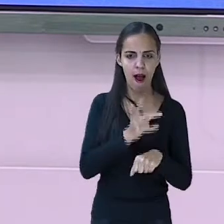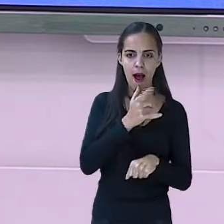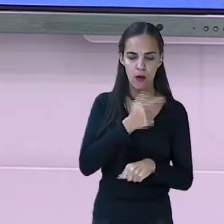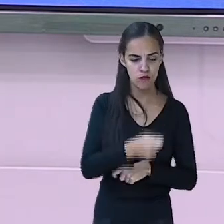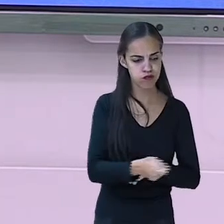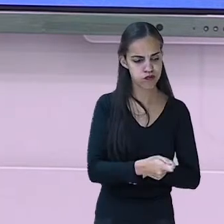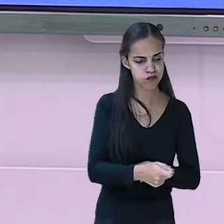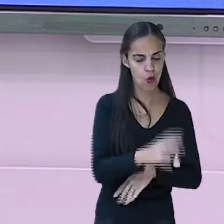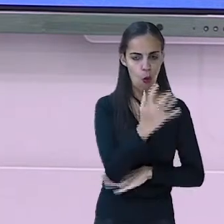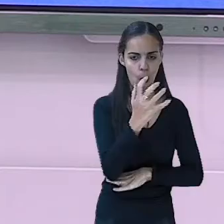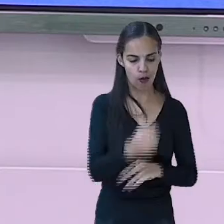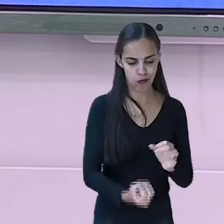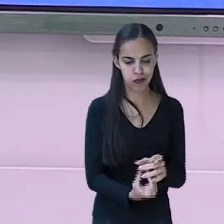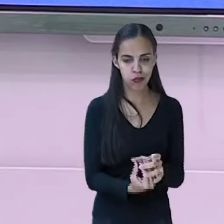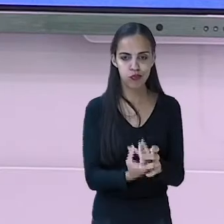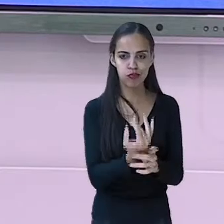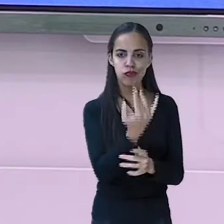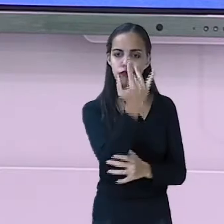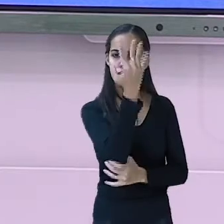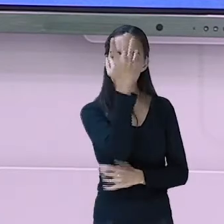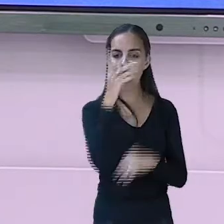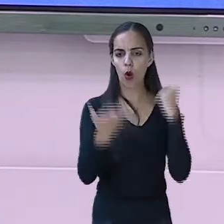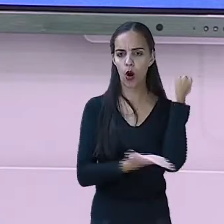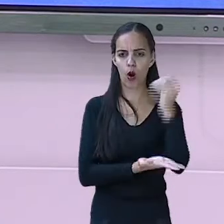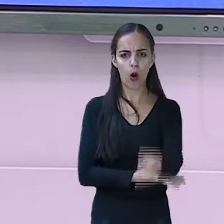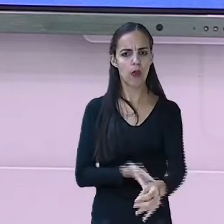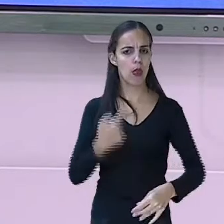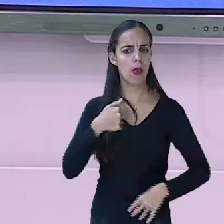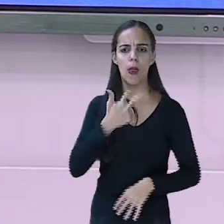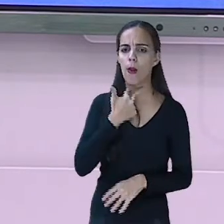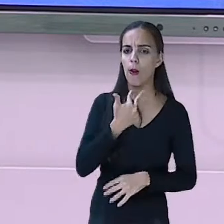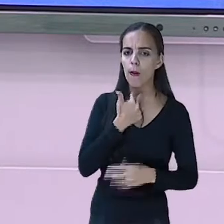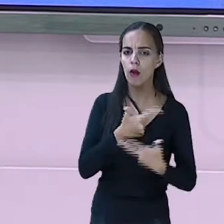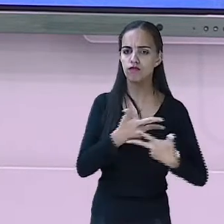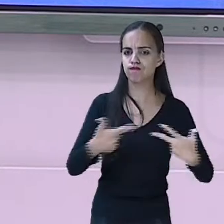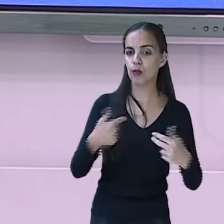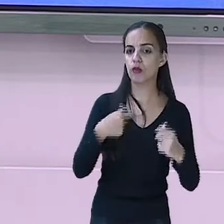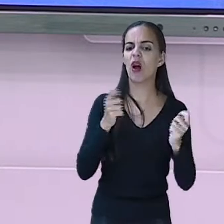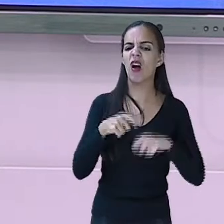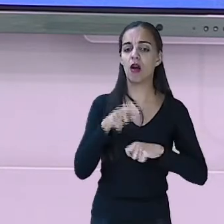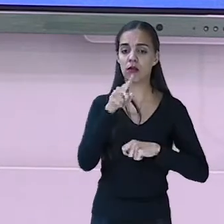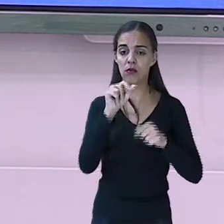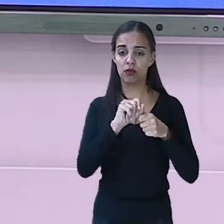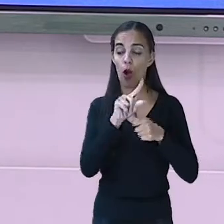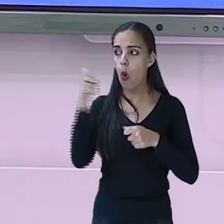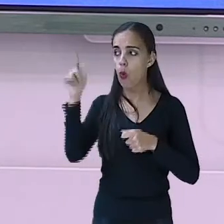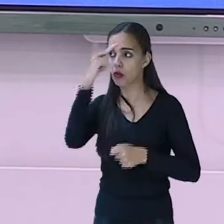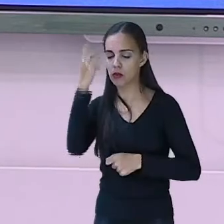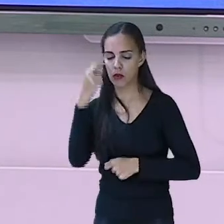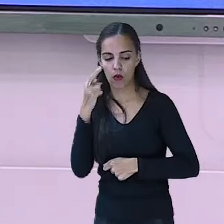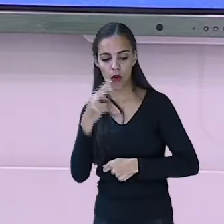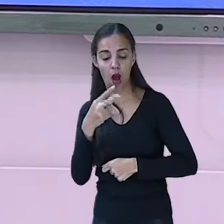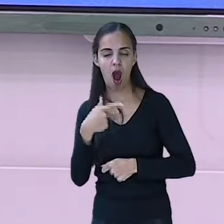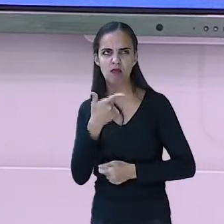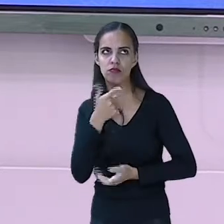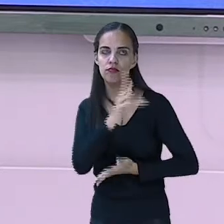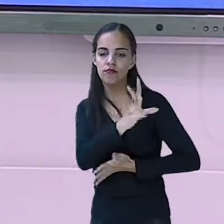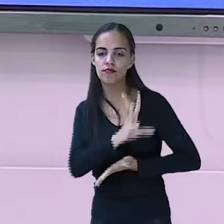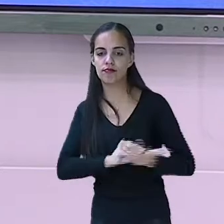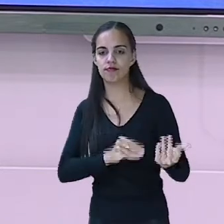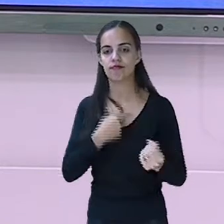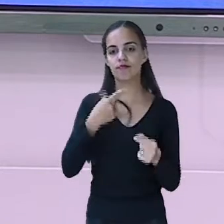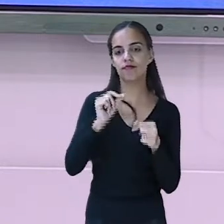nós podemos fazer. Olha, que nós podemos fazer. Então, é um pouco